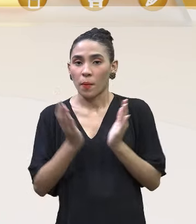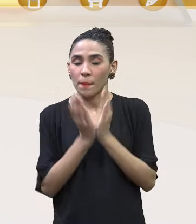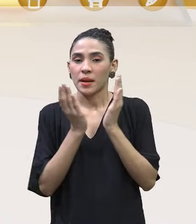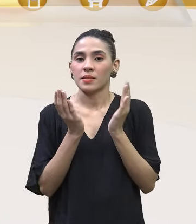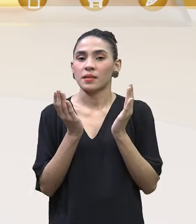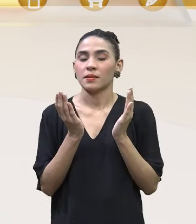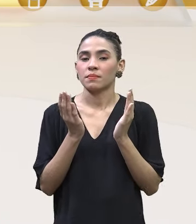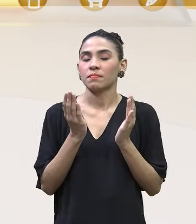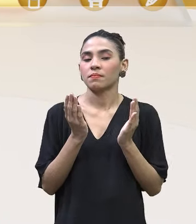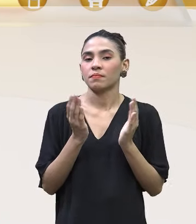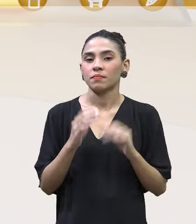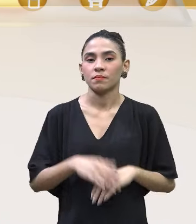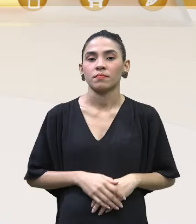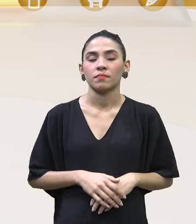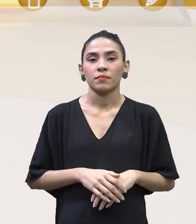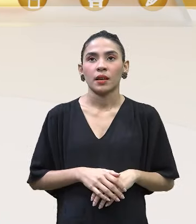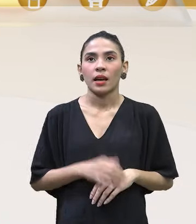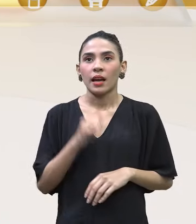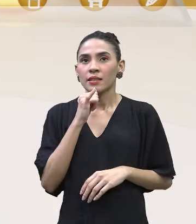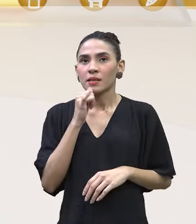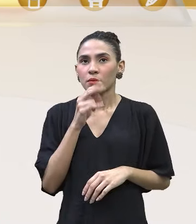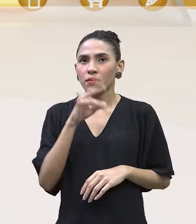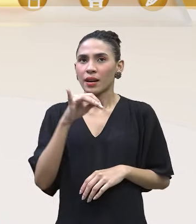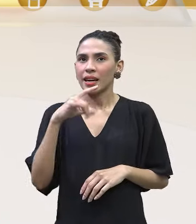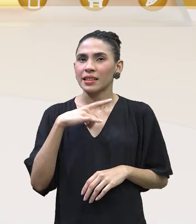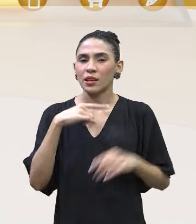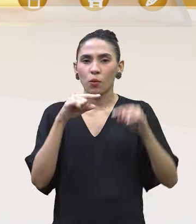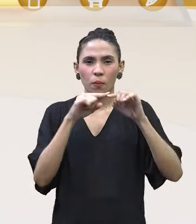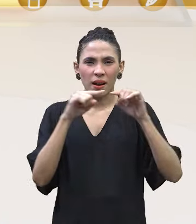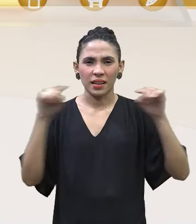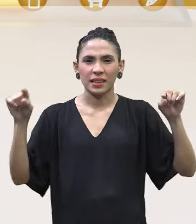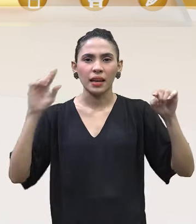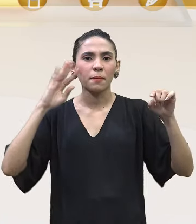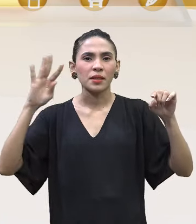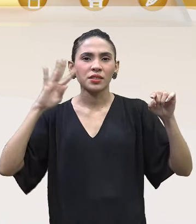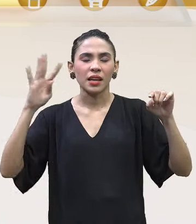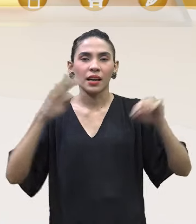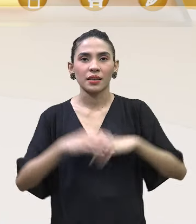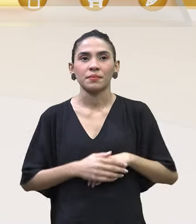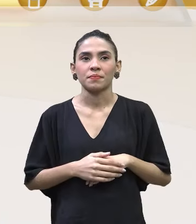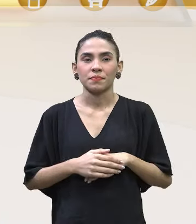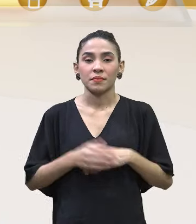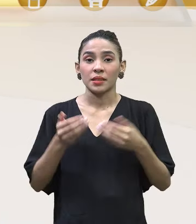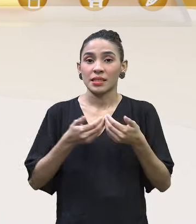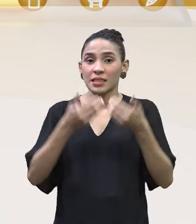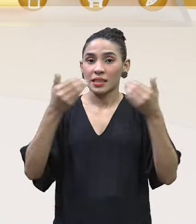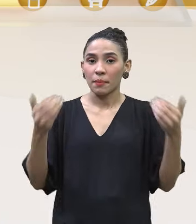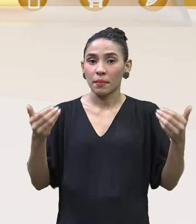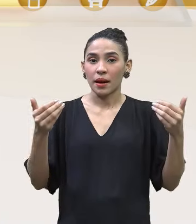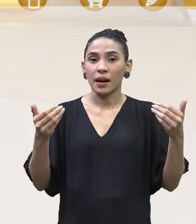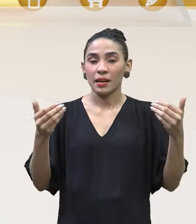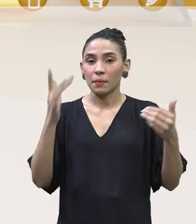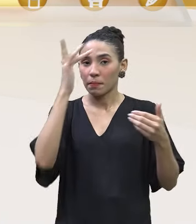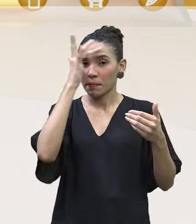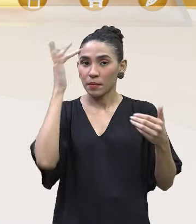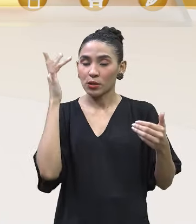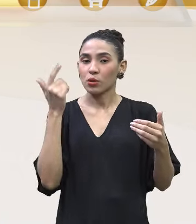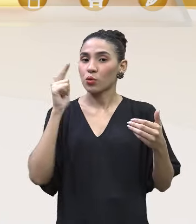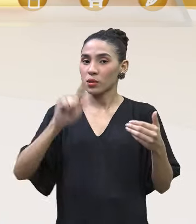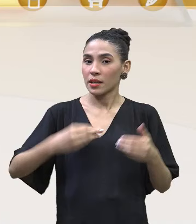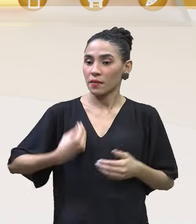entender melhor é que vai existir ali uma linha imaginária certo que vai separar quem tem o suficiente para